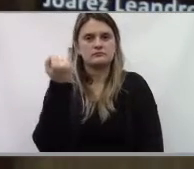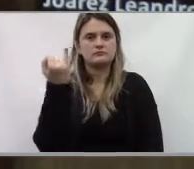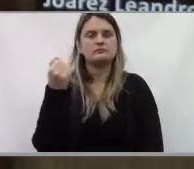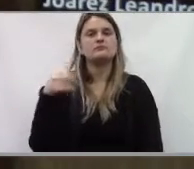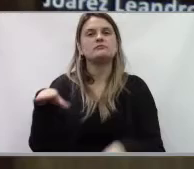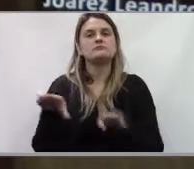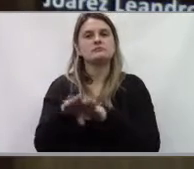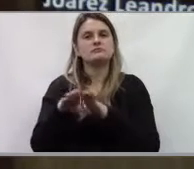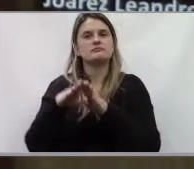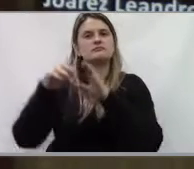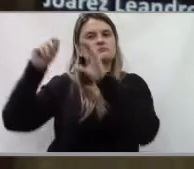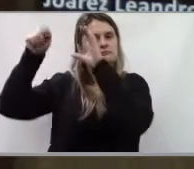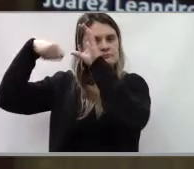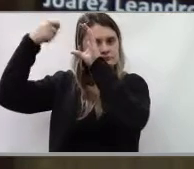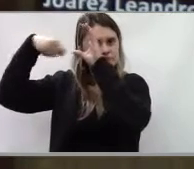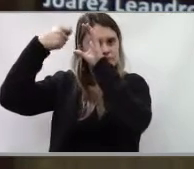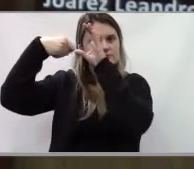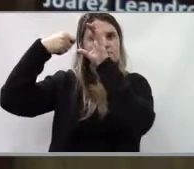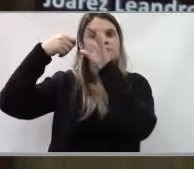Inclusive,